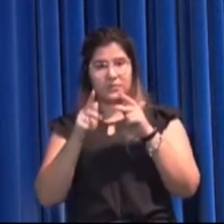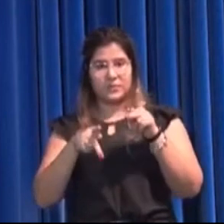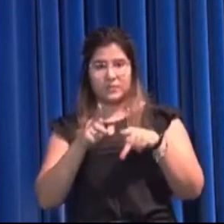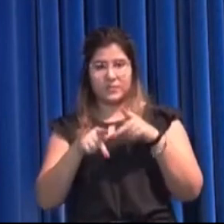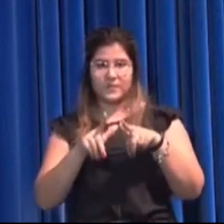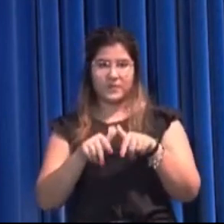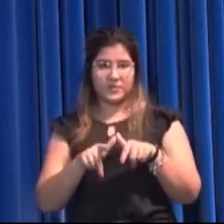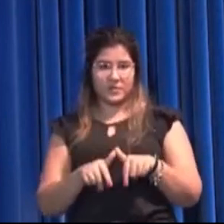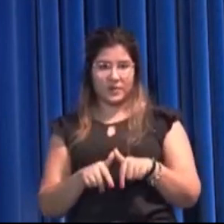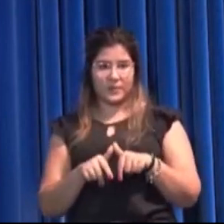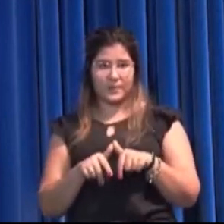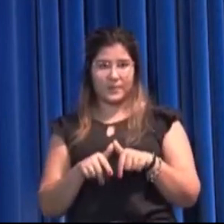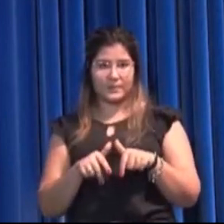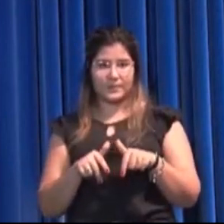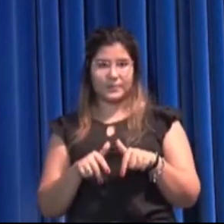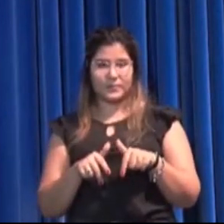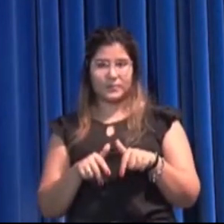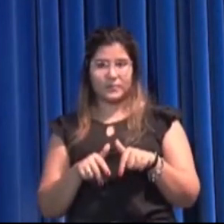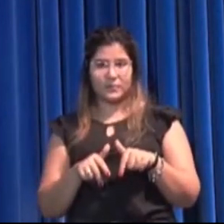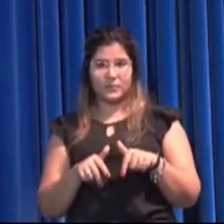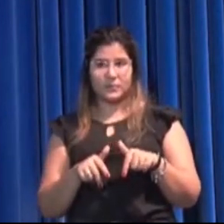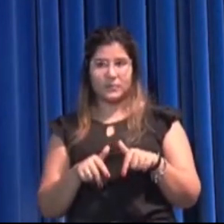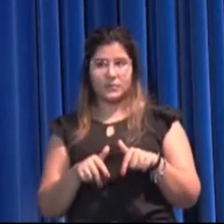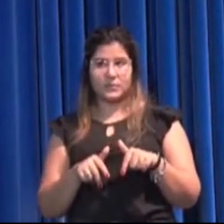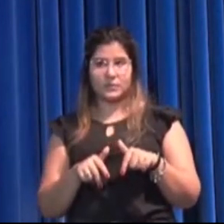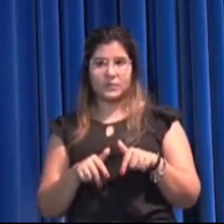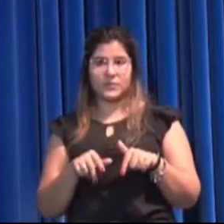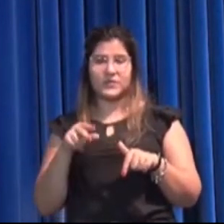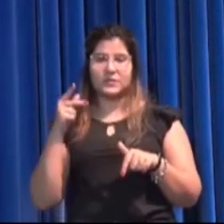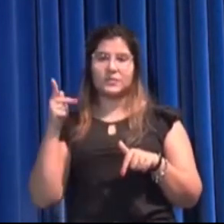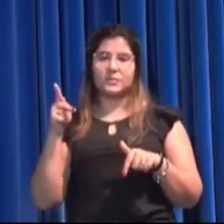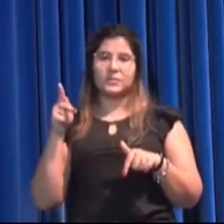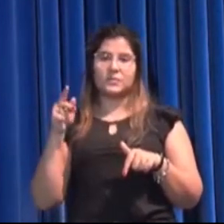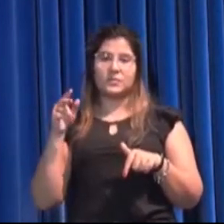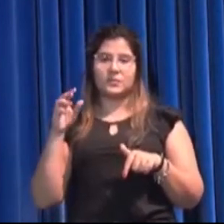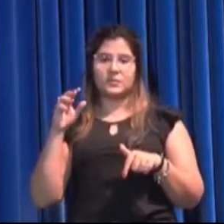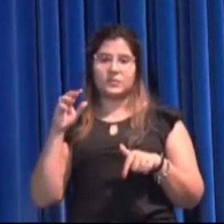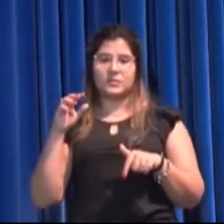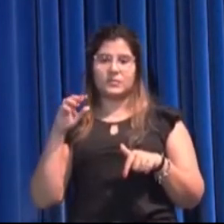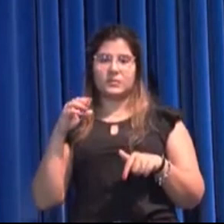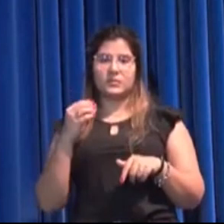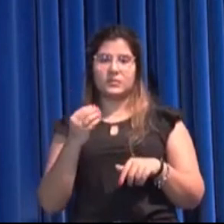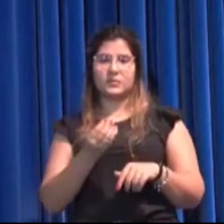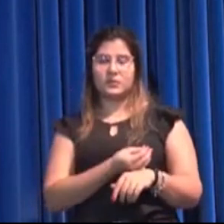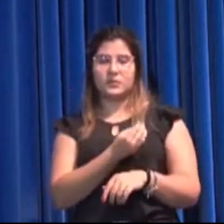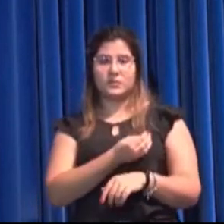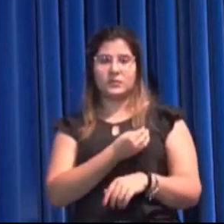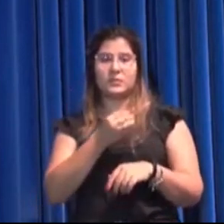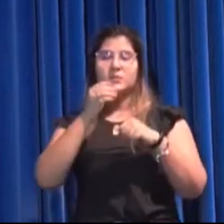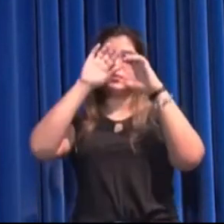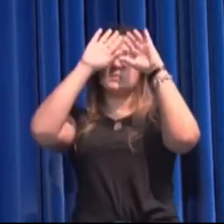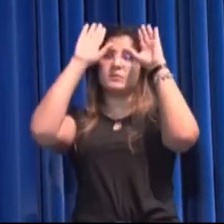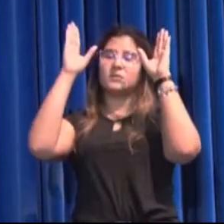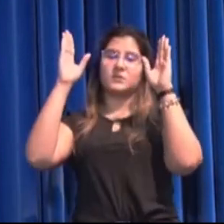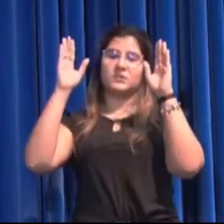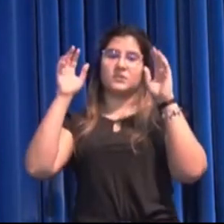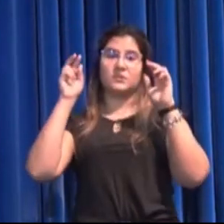neste lugar. Ouve do lugar da tua habitação, dos céus. Ouve e